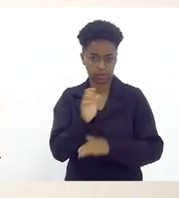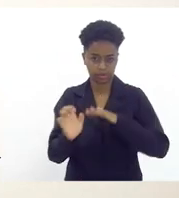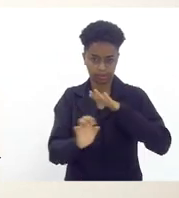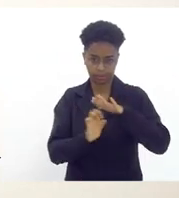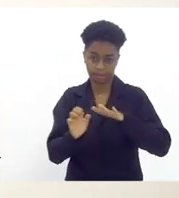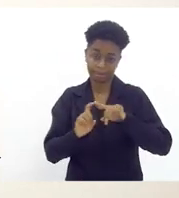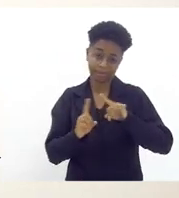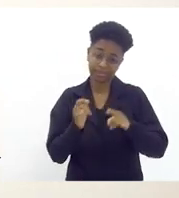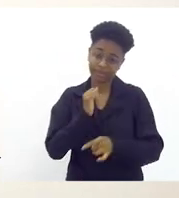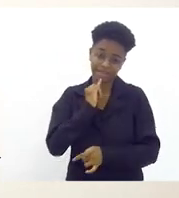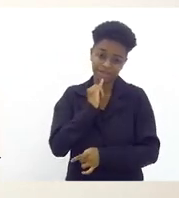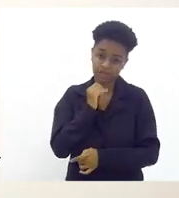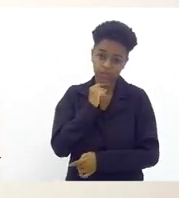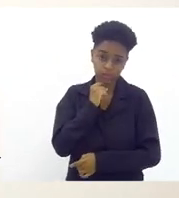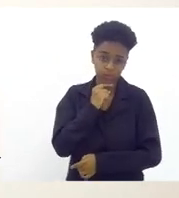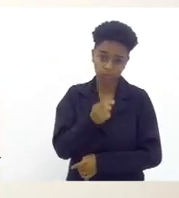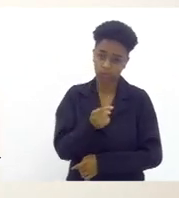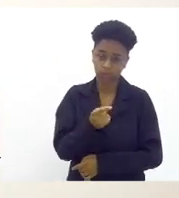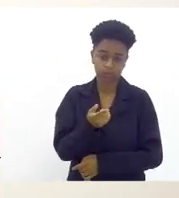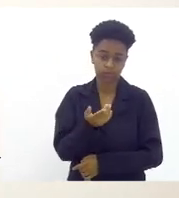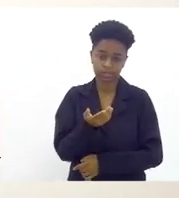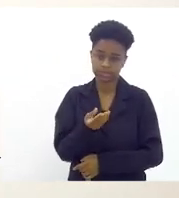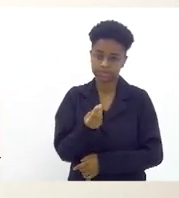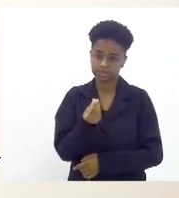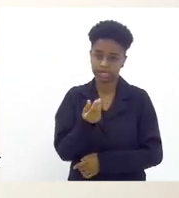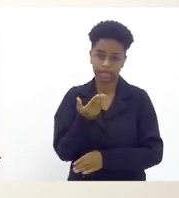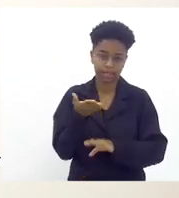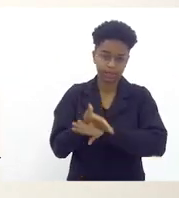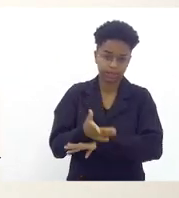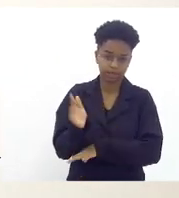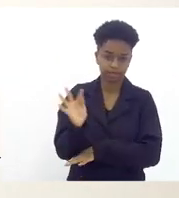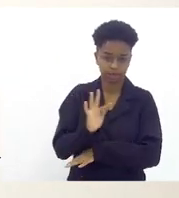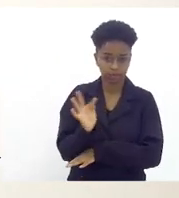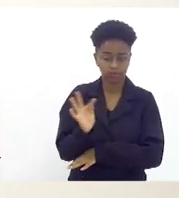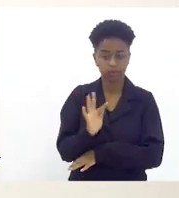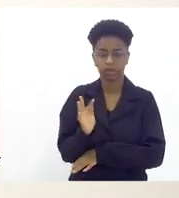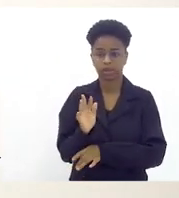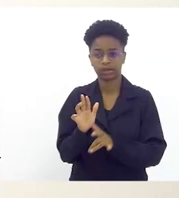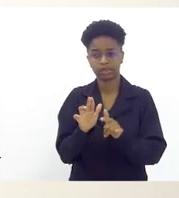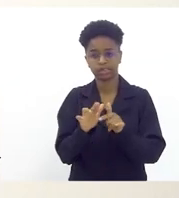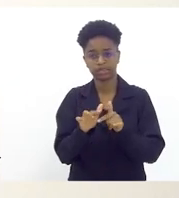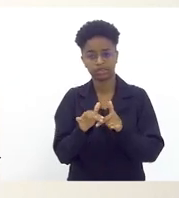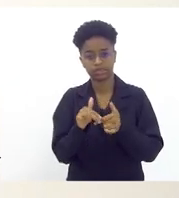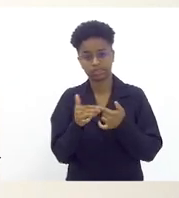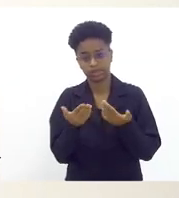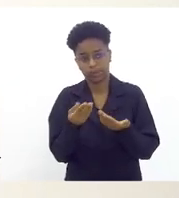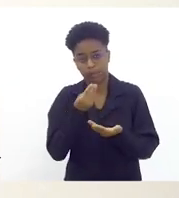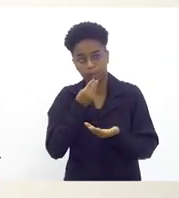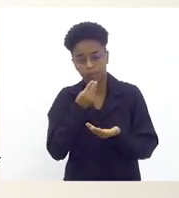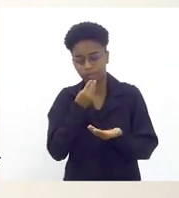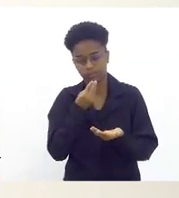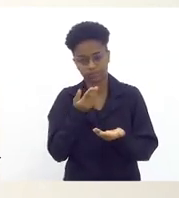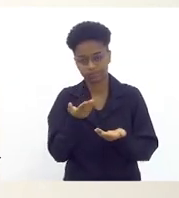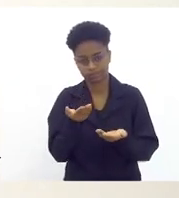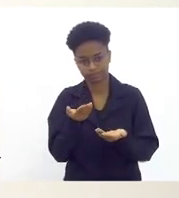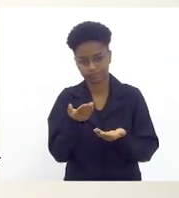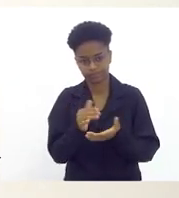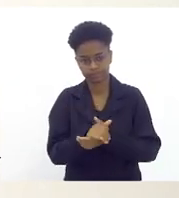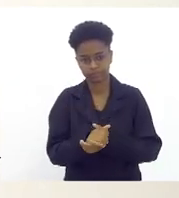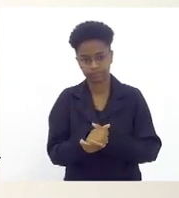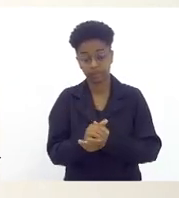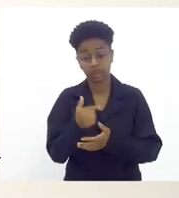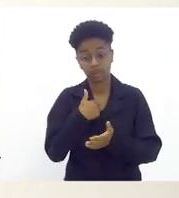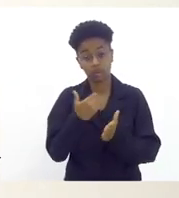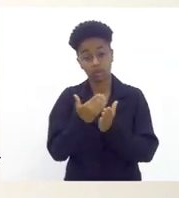Infelizmente, não consegui fazer a faculdade, né, por uma questão lógica. Eu